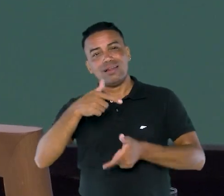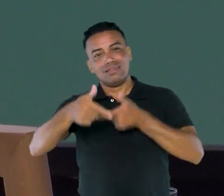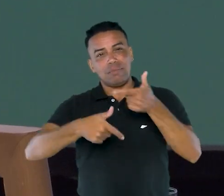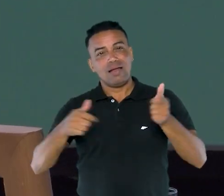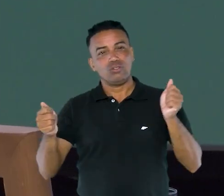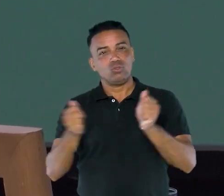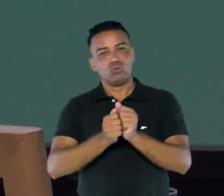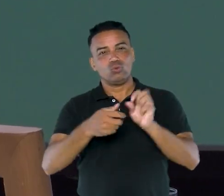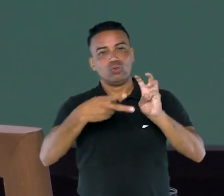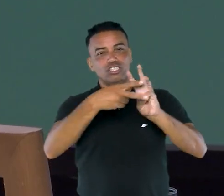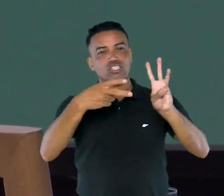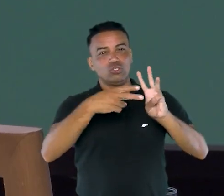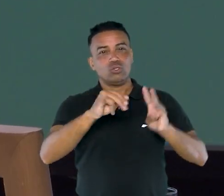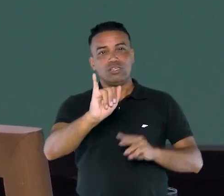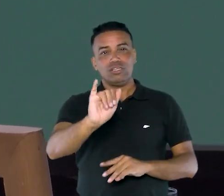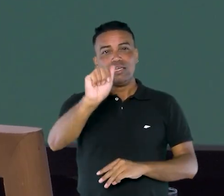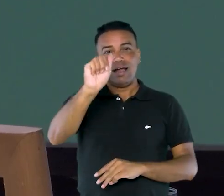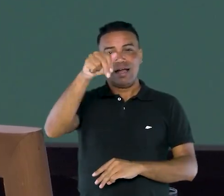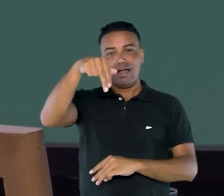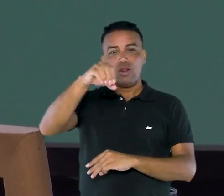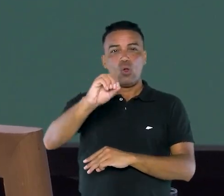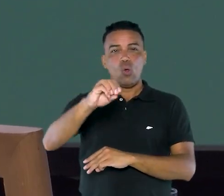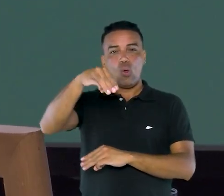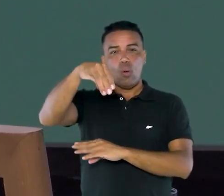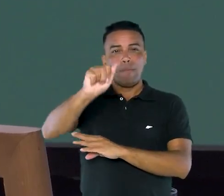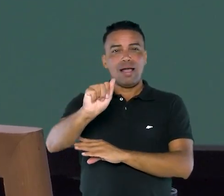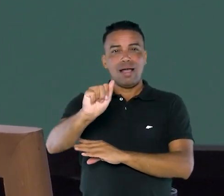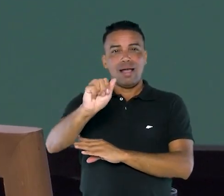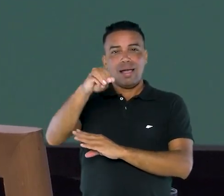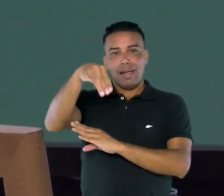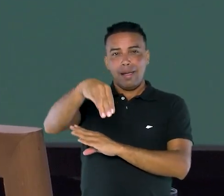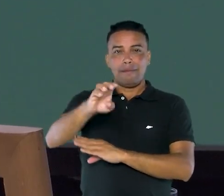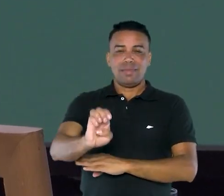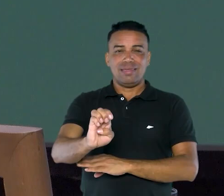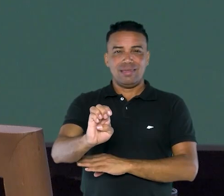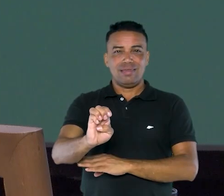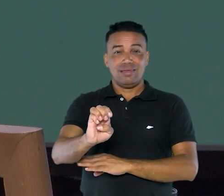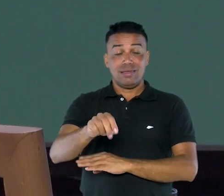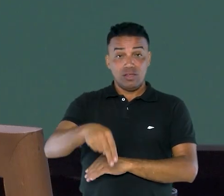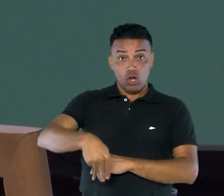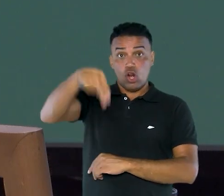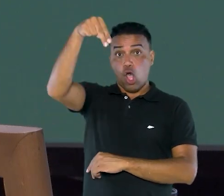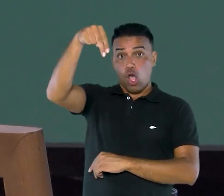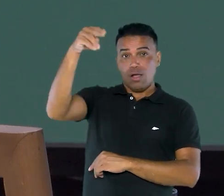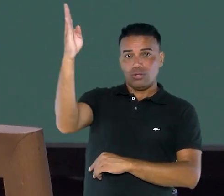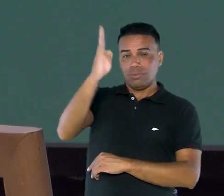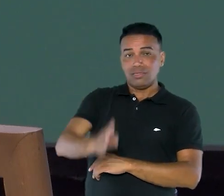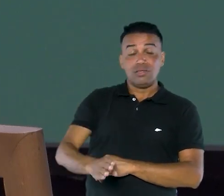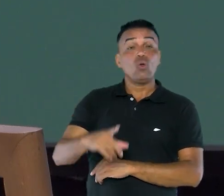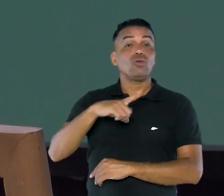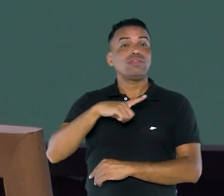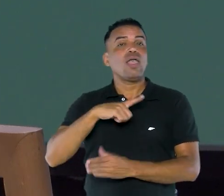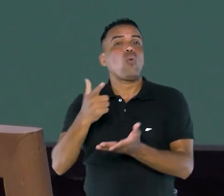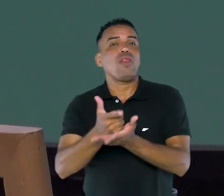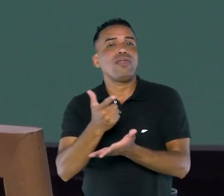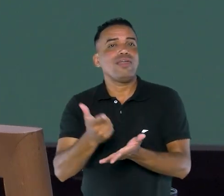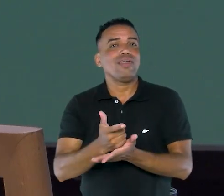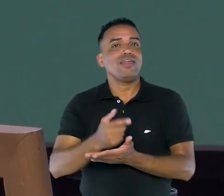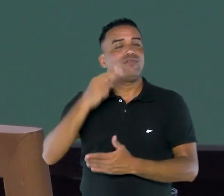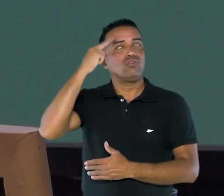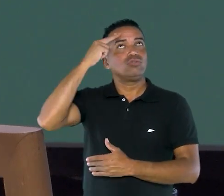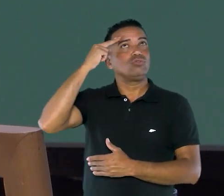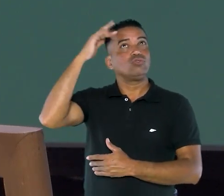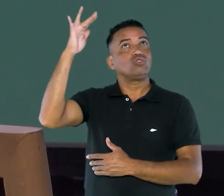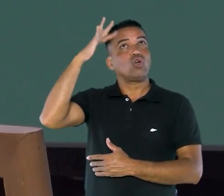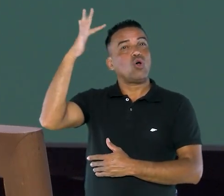Yanomami, lá, né? Extremo norte do Brasil, e tem um livro sobre os sonhos, o